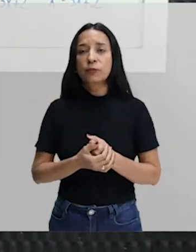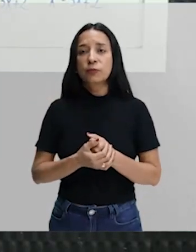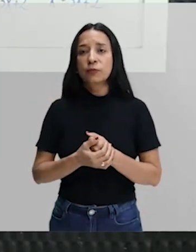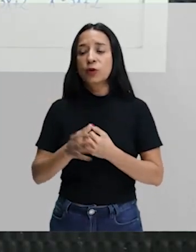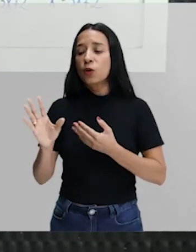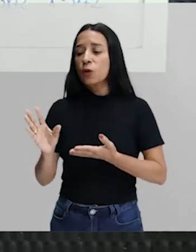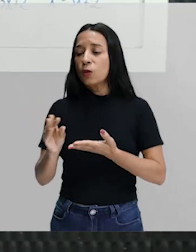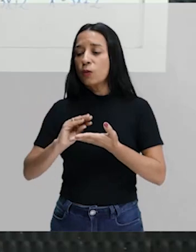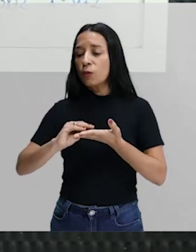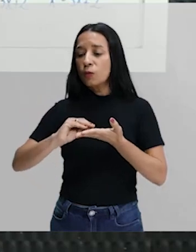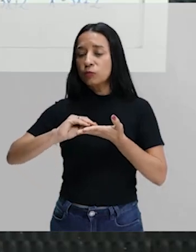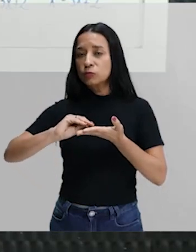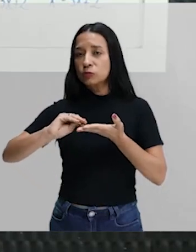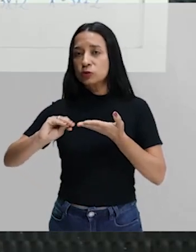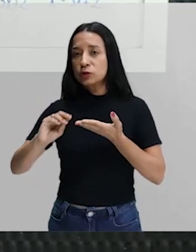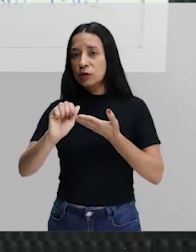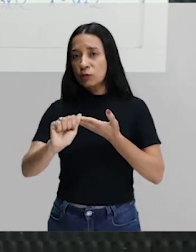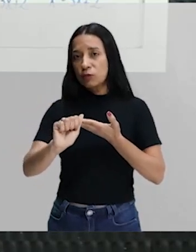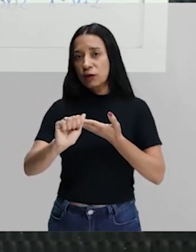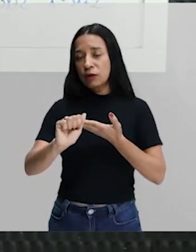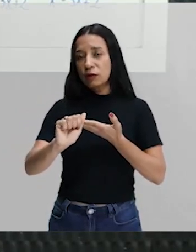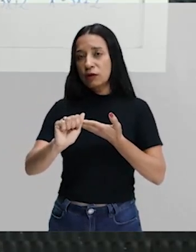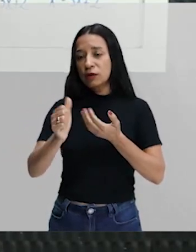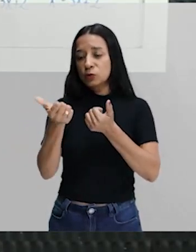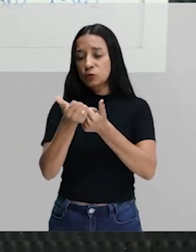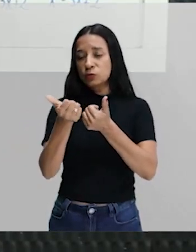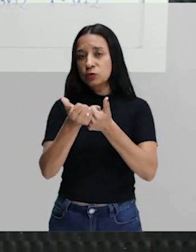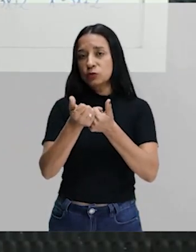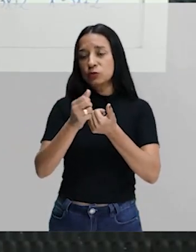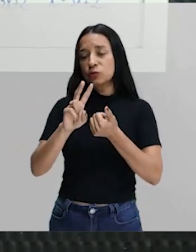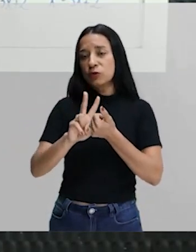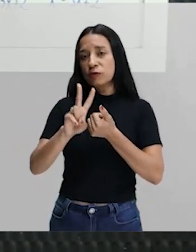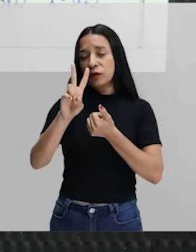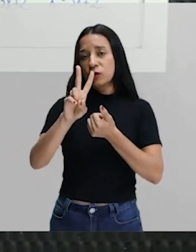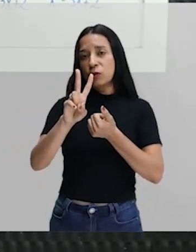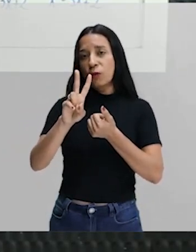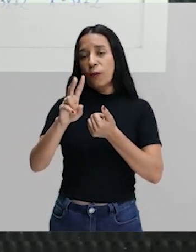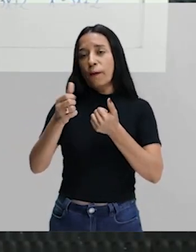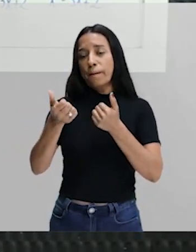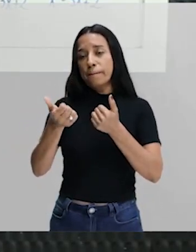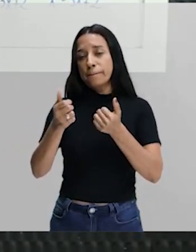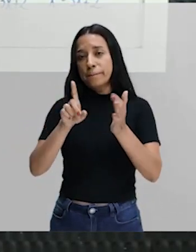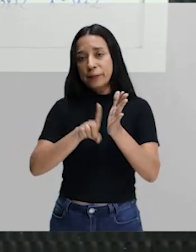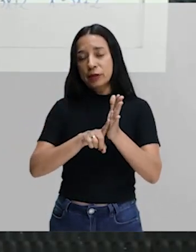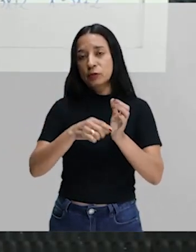A e colocar o valor dele, que é menos 11. Então, você vai ter menos 11